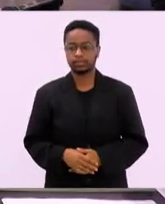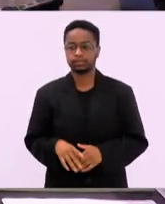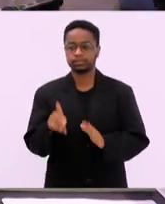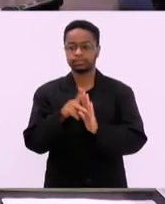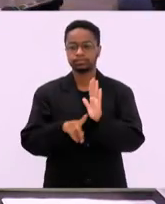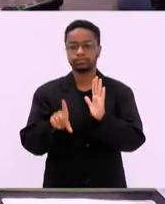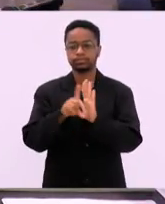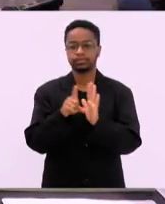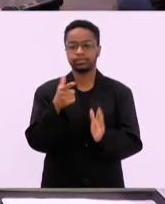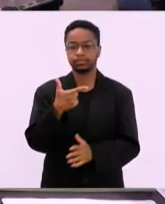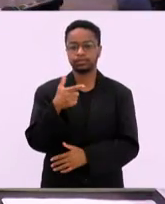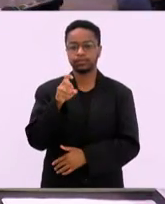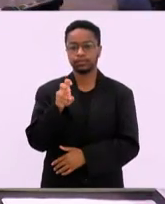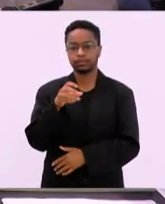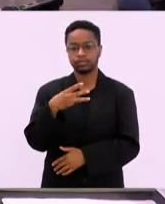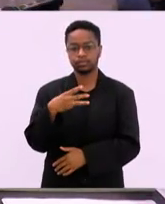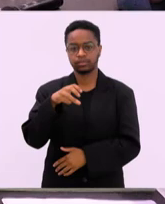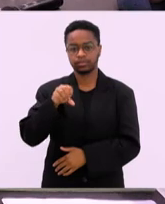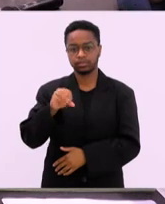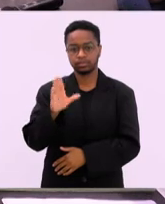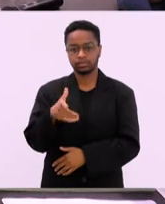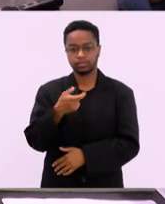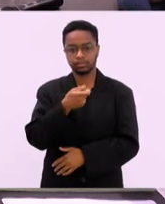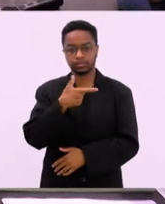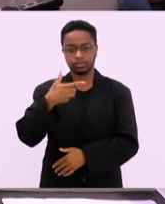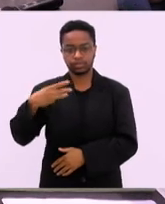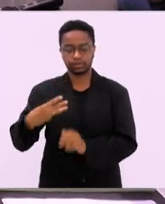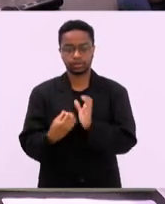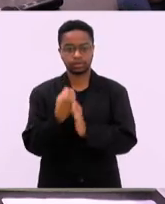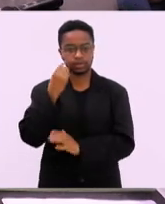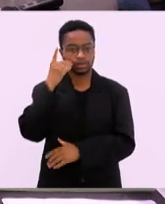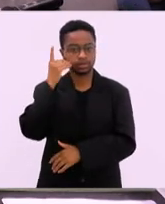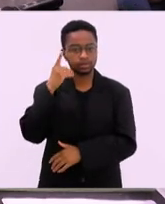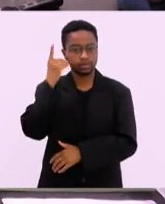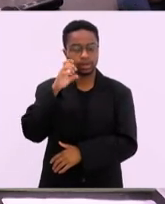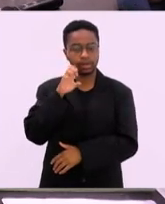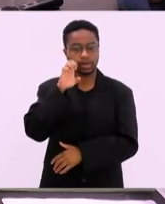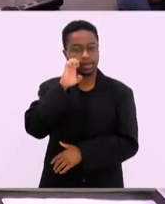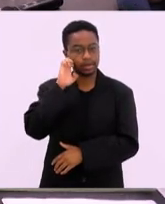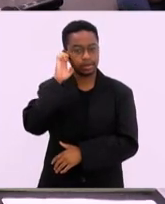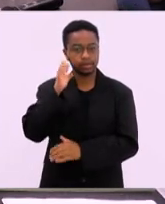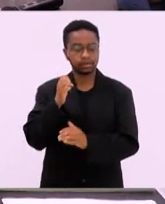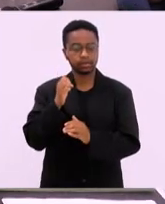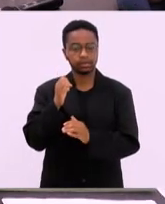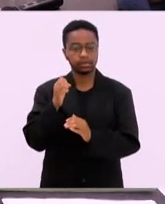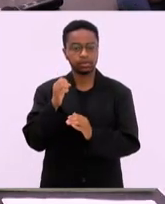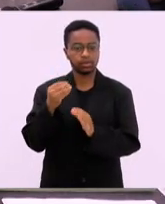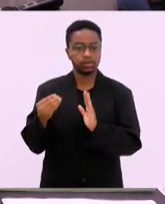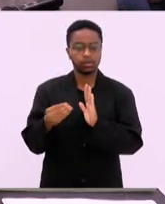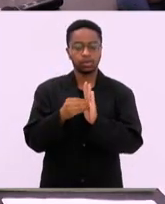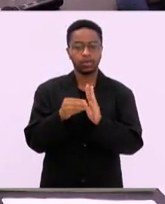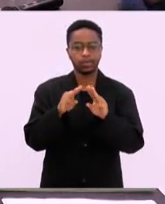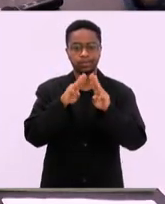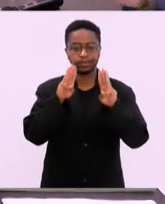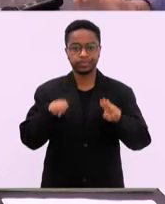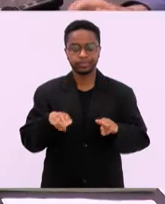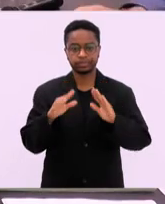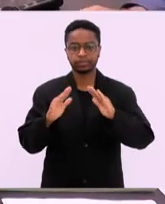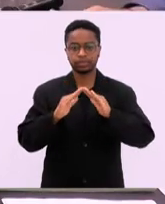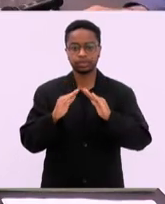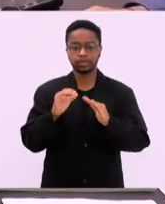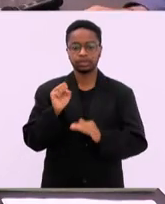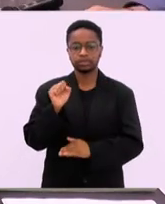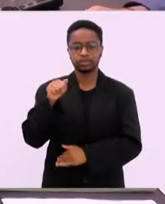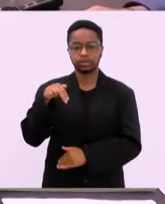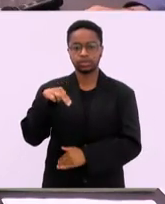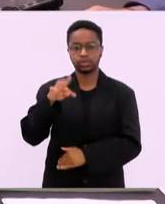Projeto de lei 2539 de 23, de autoria da deputada Érica Takimoto, que declara o Museu Casa de Santos Dumont como